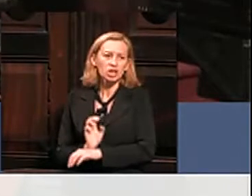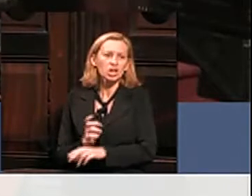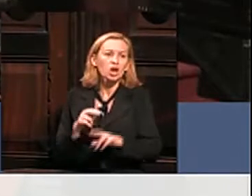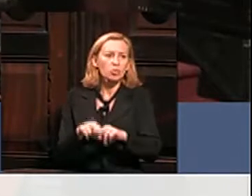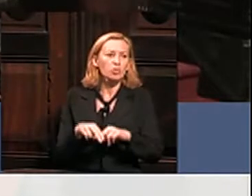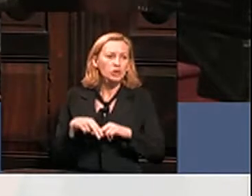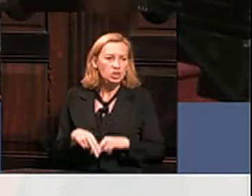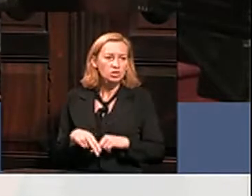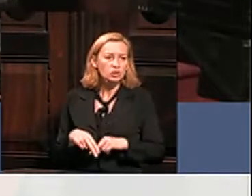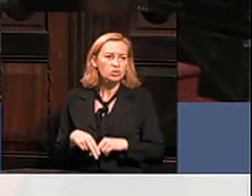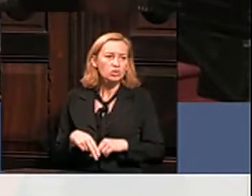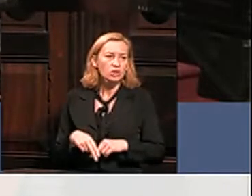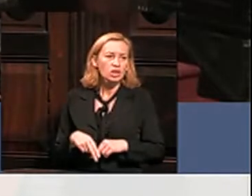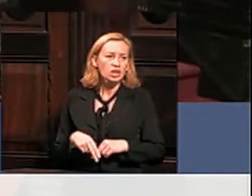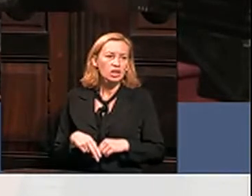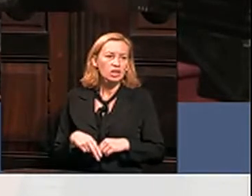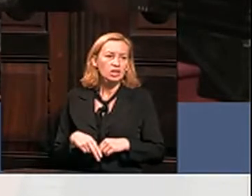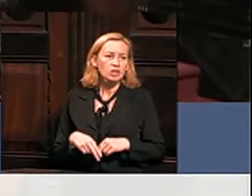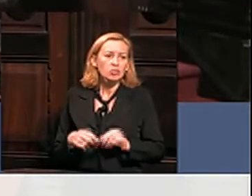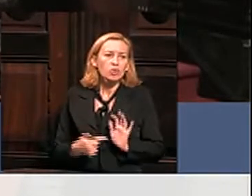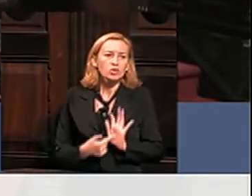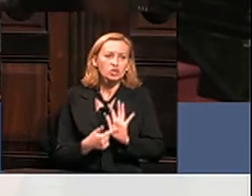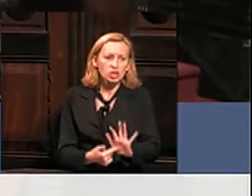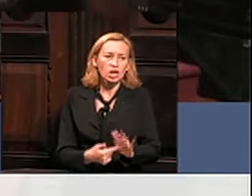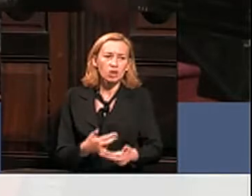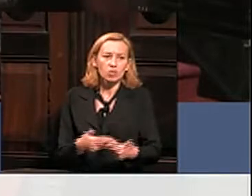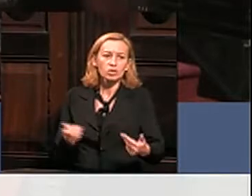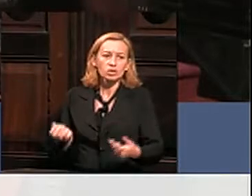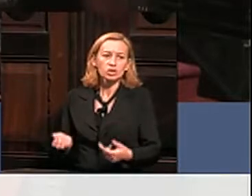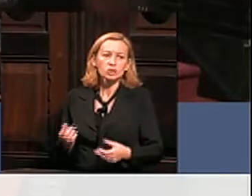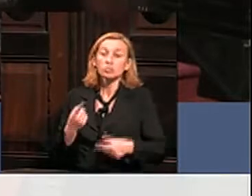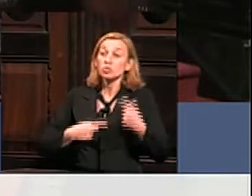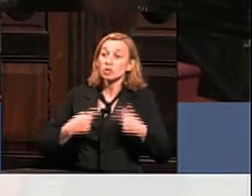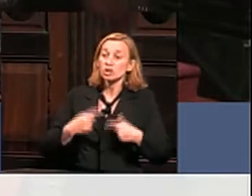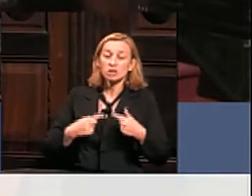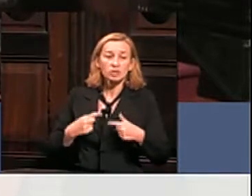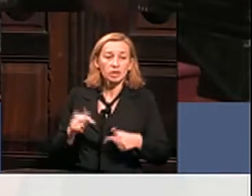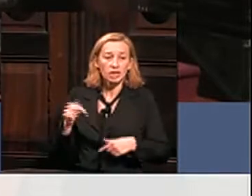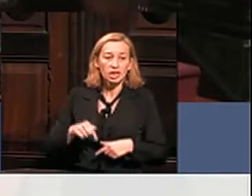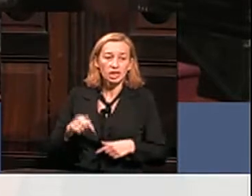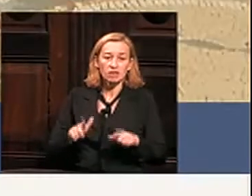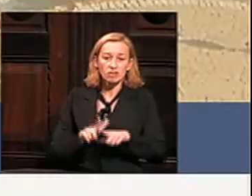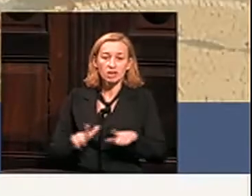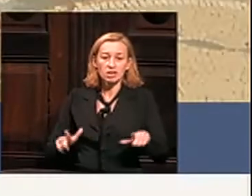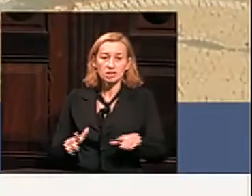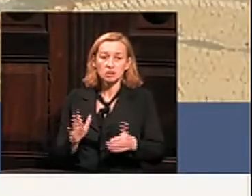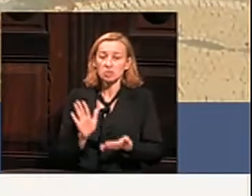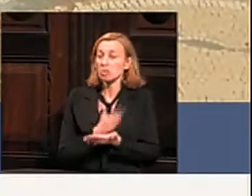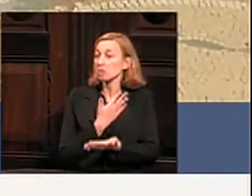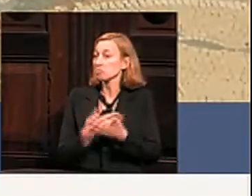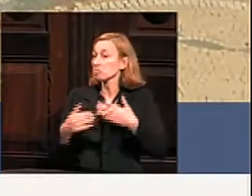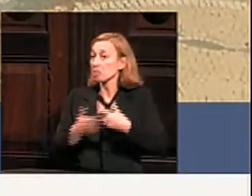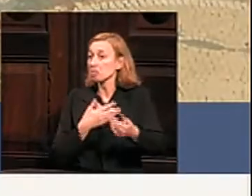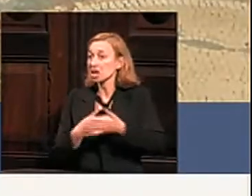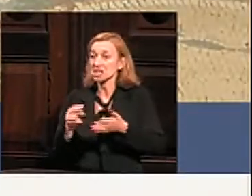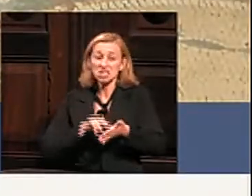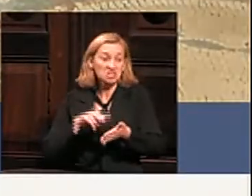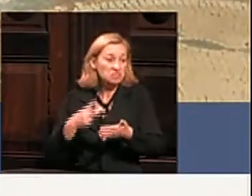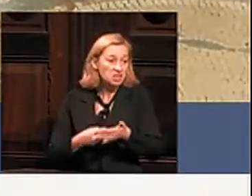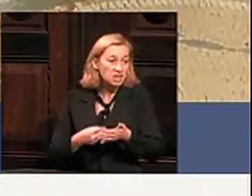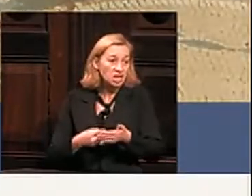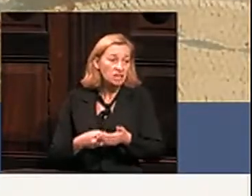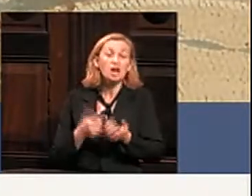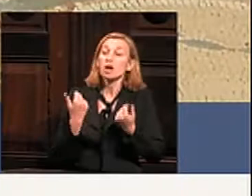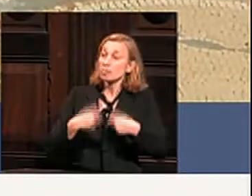construir argumento político para que essa casa esvazie o significado do que é o parecer do Tribunal de Contas do Estado. Então, eu diria mais, tem que